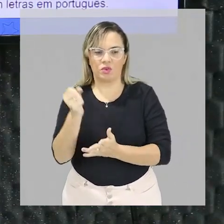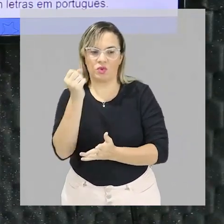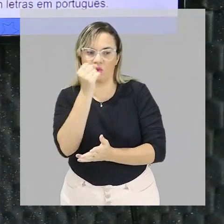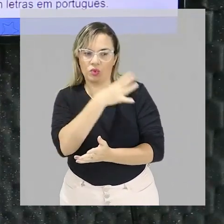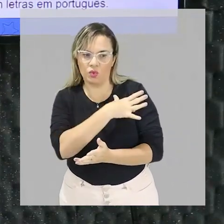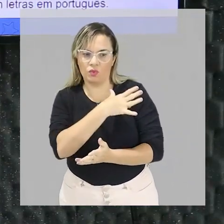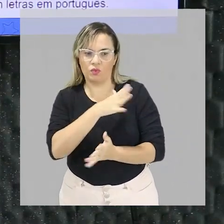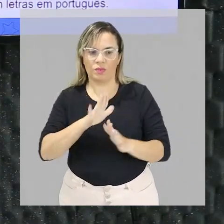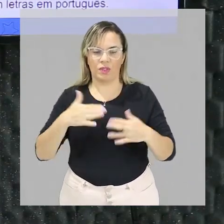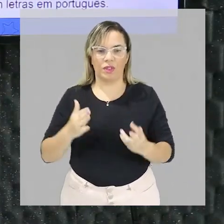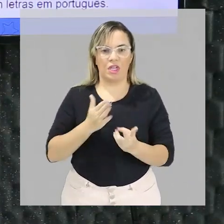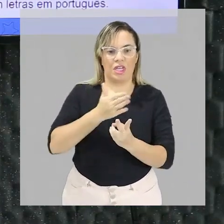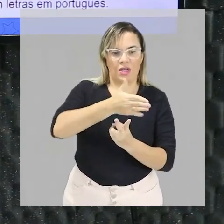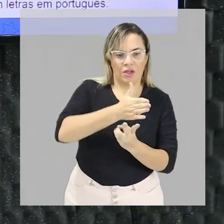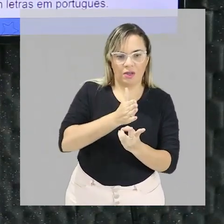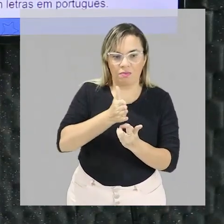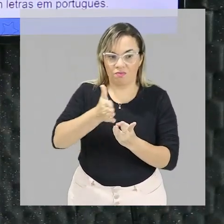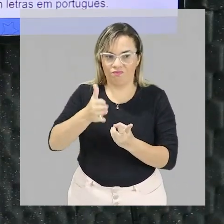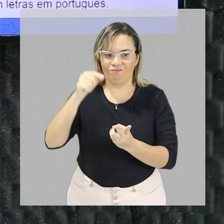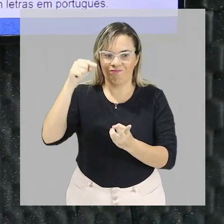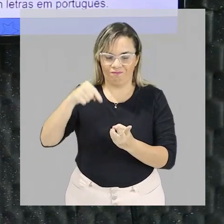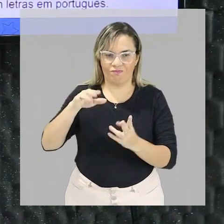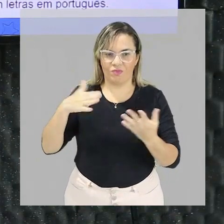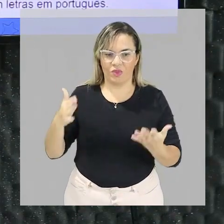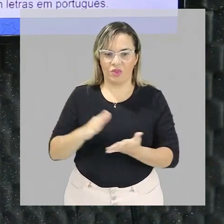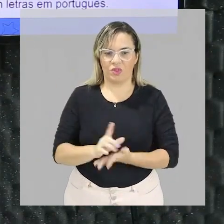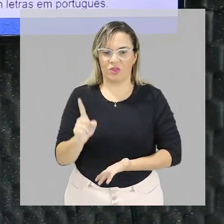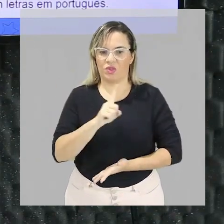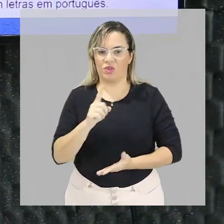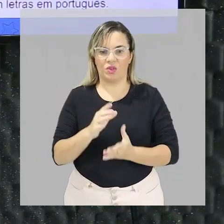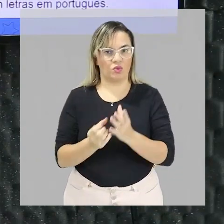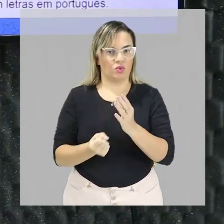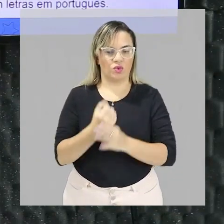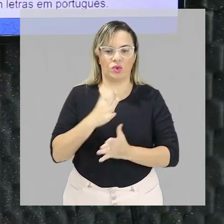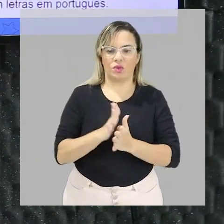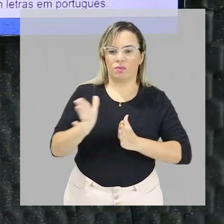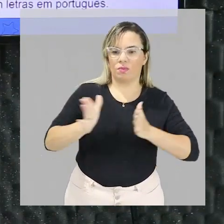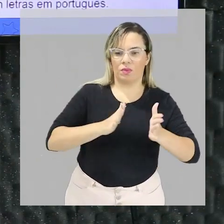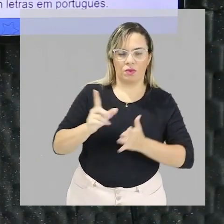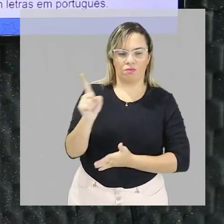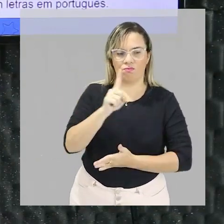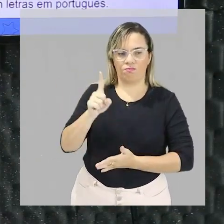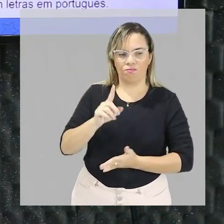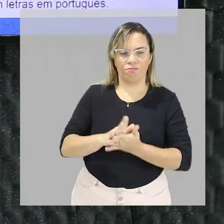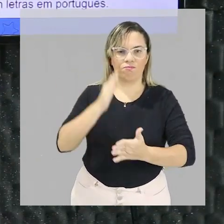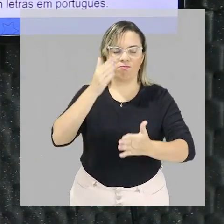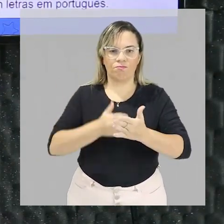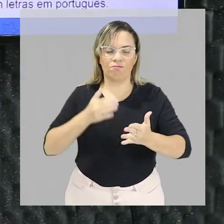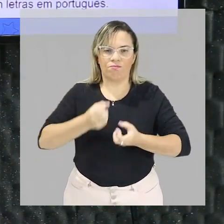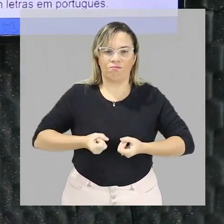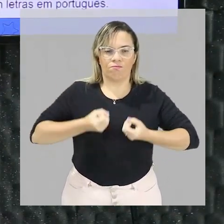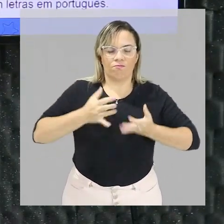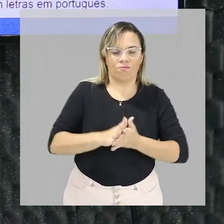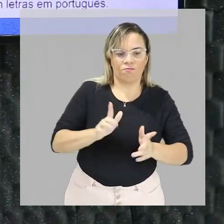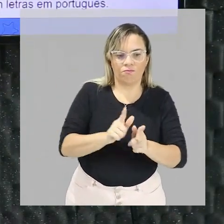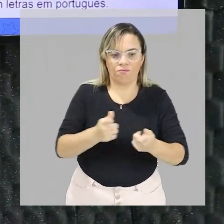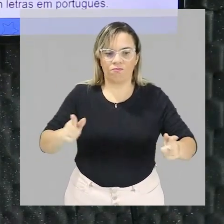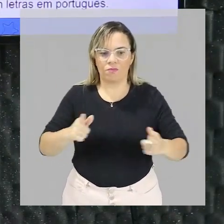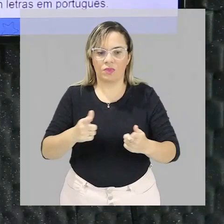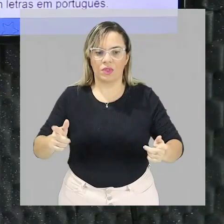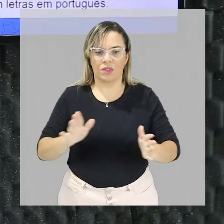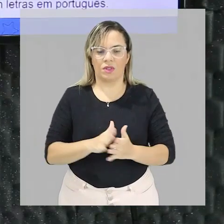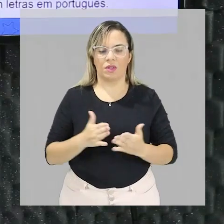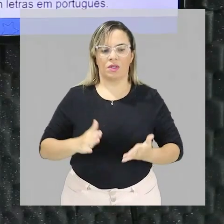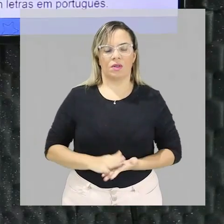da modernidade. Dualismo, que não surgiu nesta época e nem mesmo restringe ao tema da produção